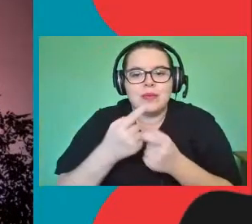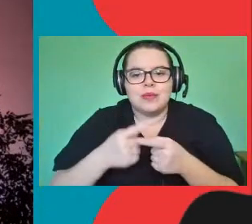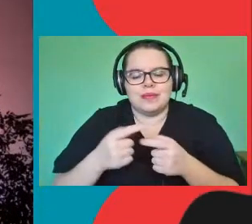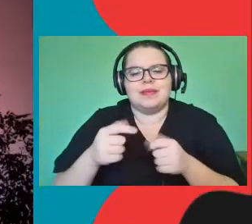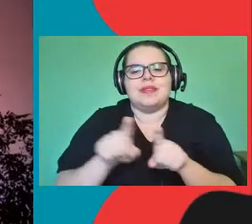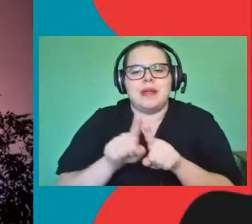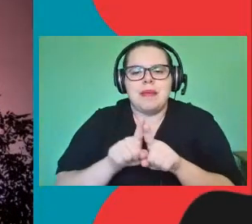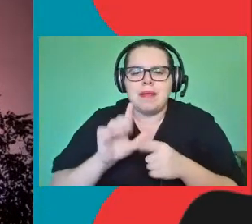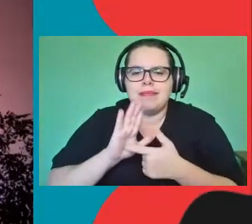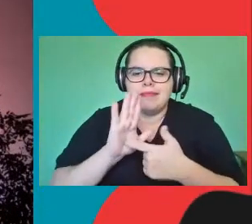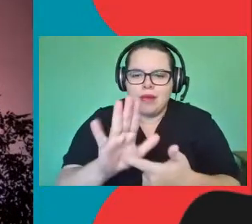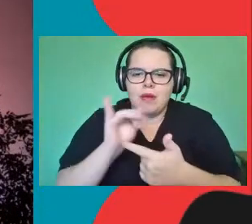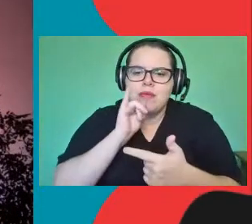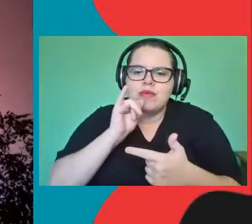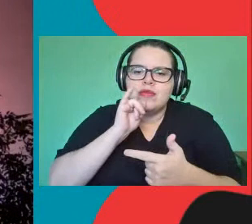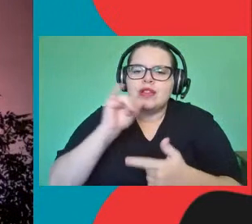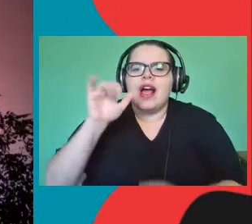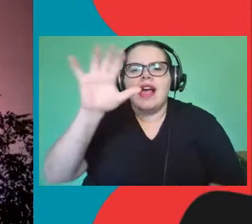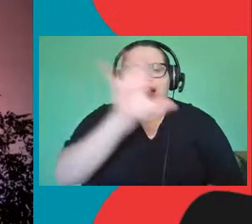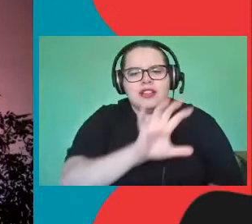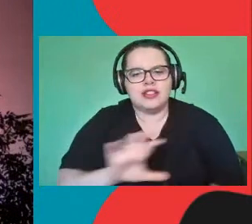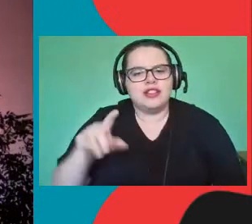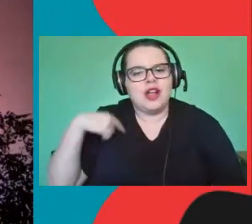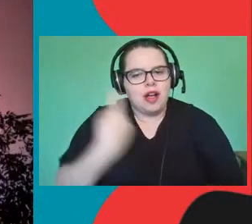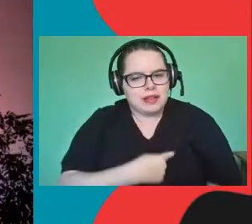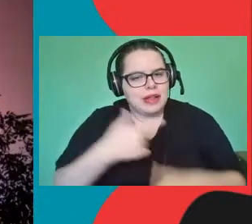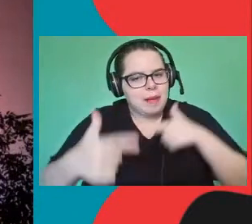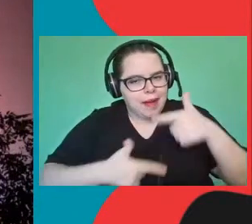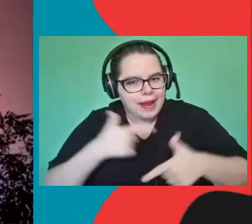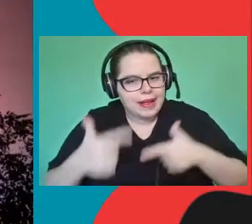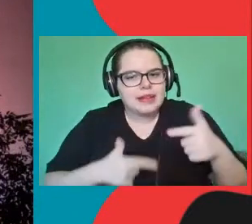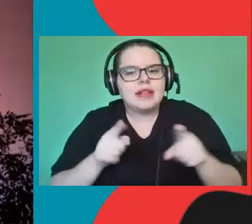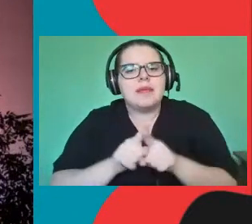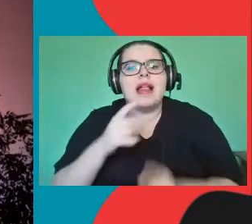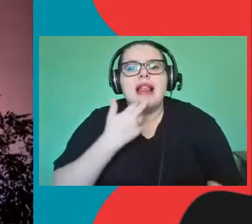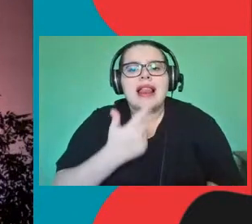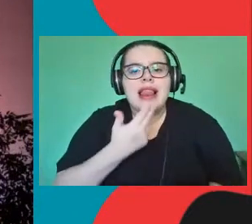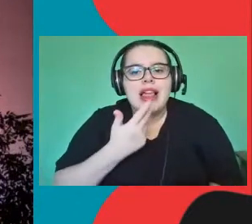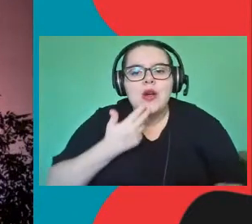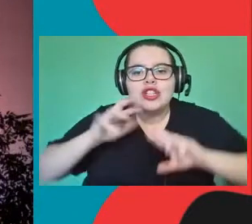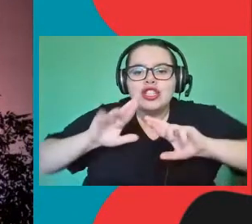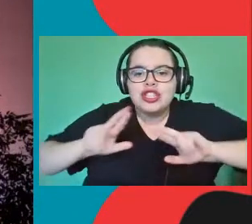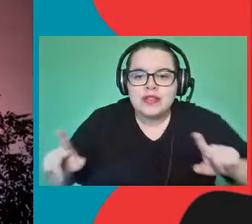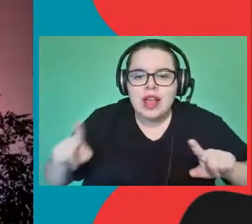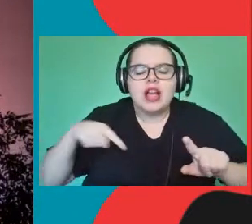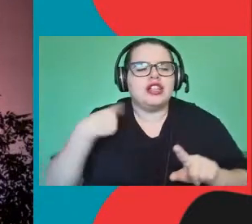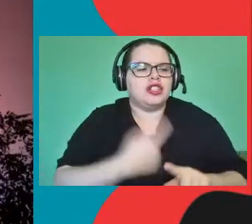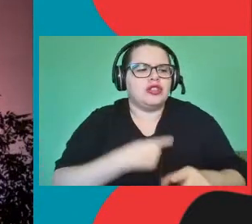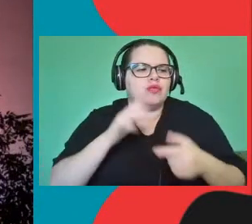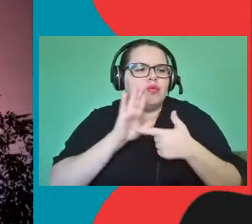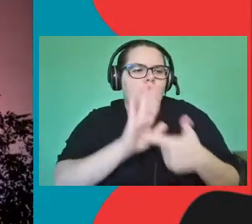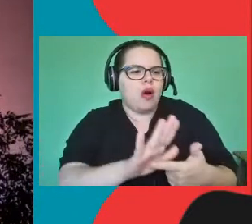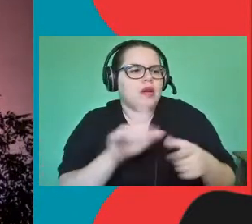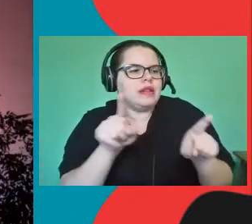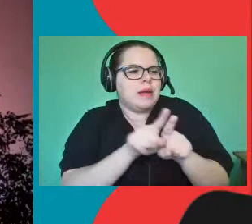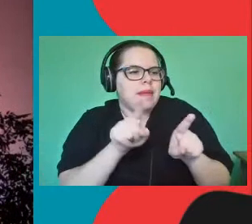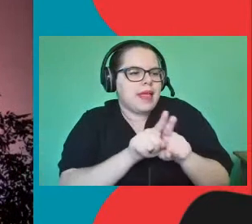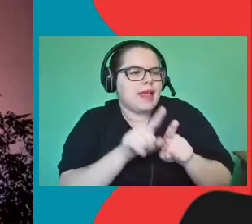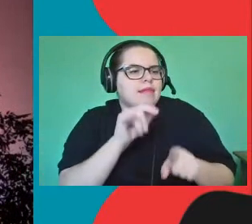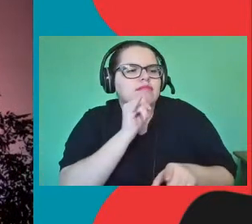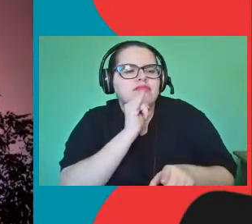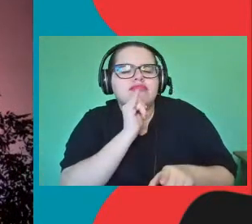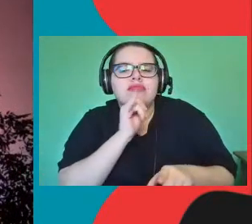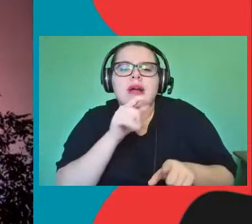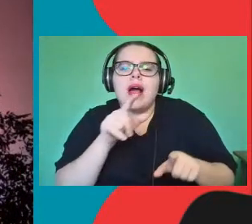em diversas regiões dos quais nós estamos atuando, em idiomas diferentes. Então, você pode conferir as ações que estão sendo